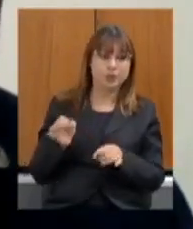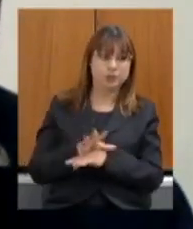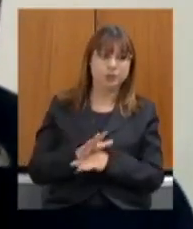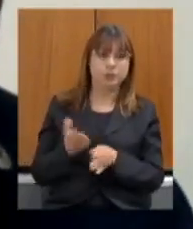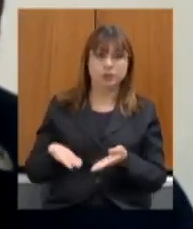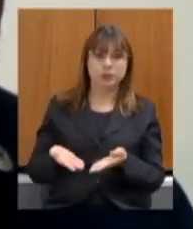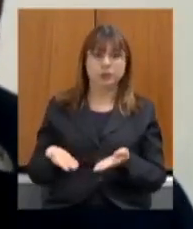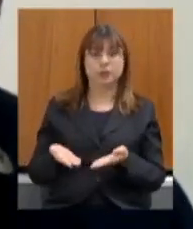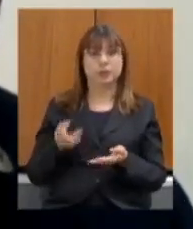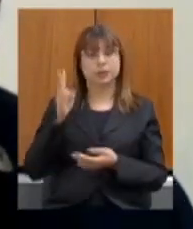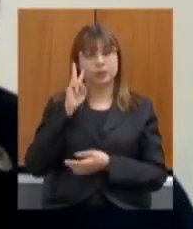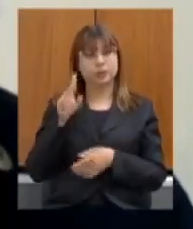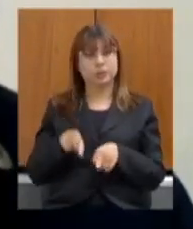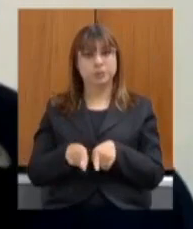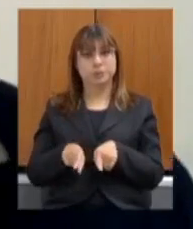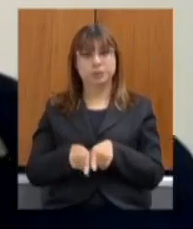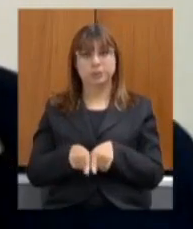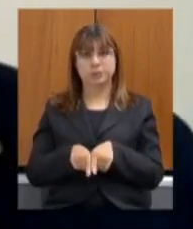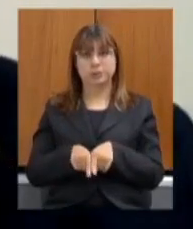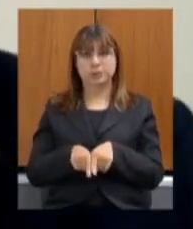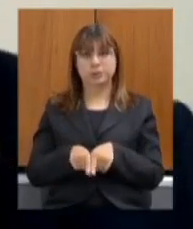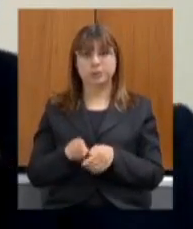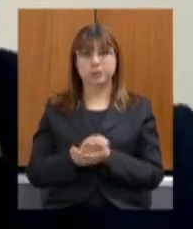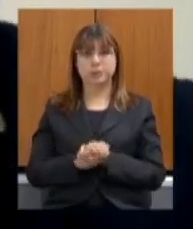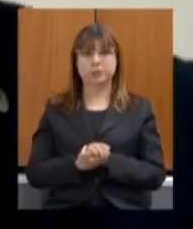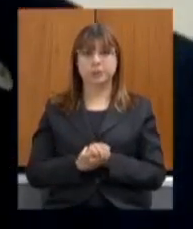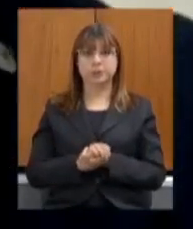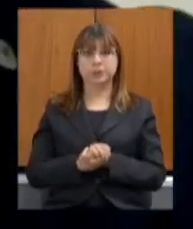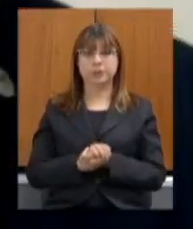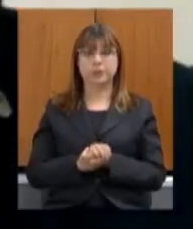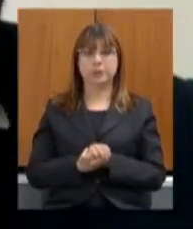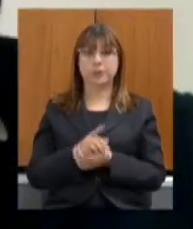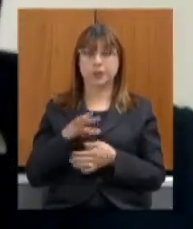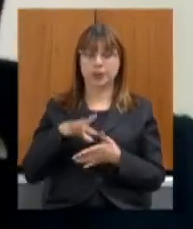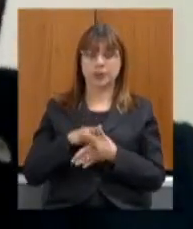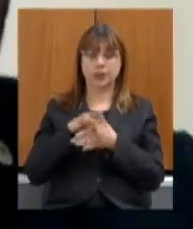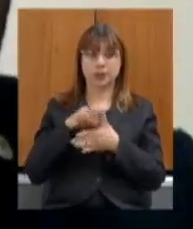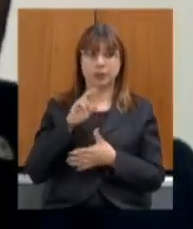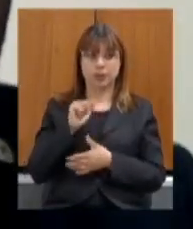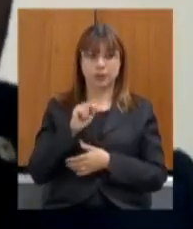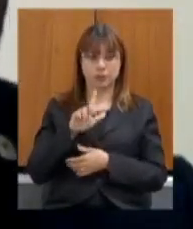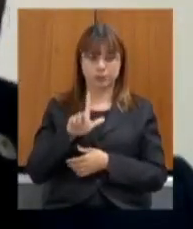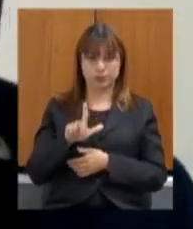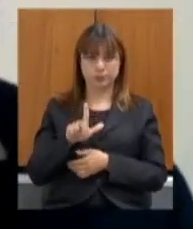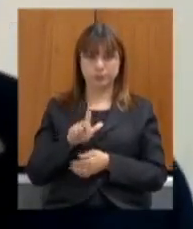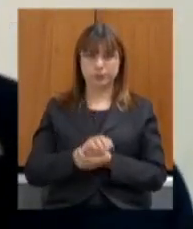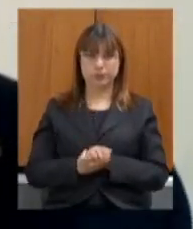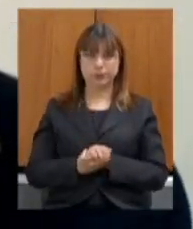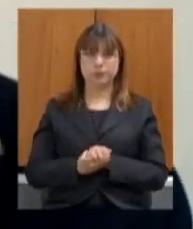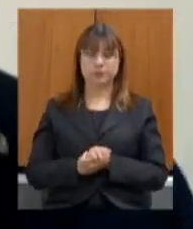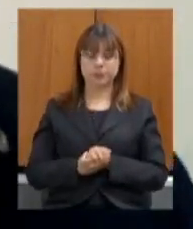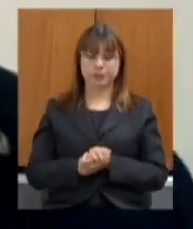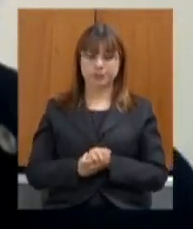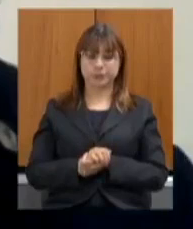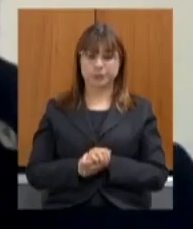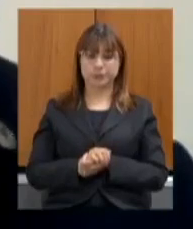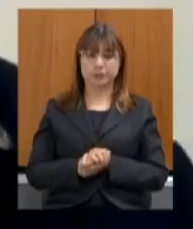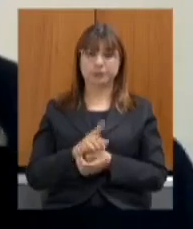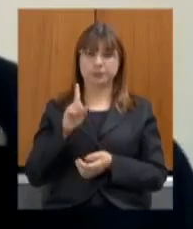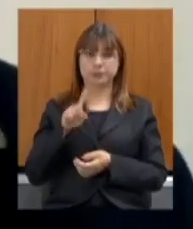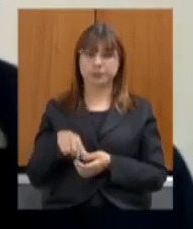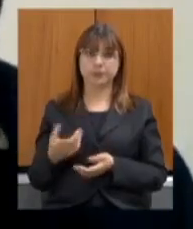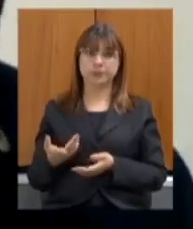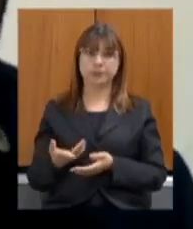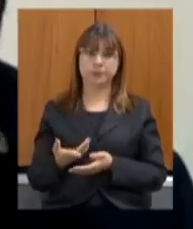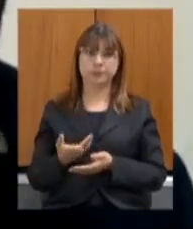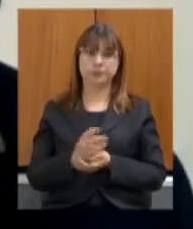lembrando como aqui colocou o nosso líder Raul, esse Boeing aí que está aquecendo seus motores, é claro, que ano passado, um